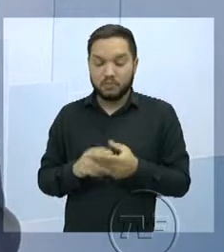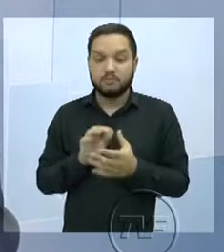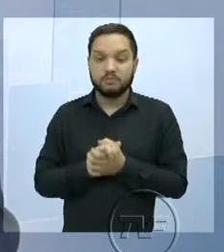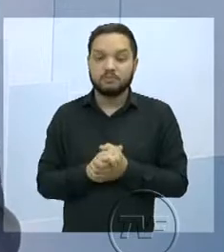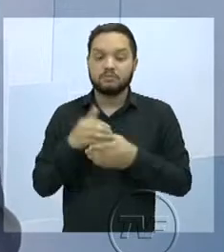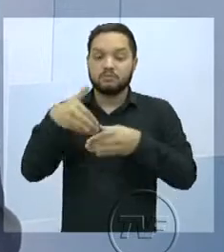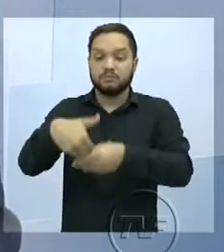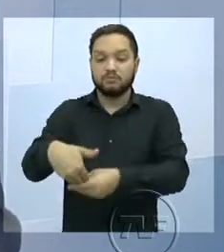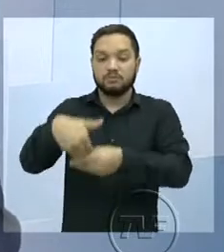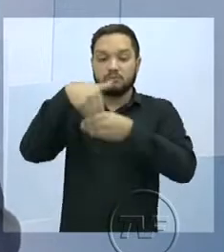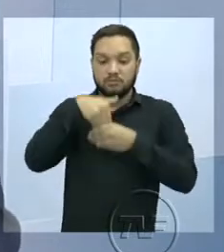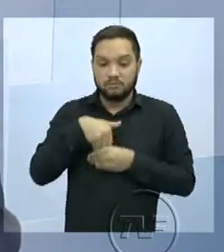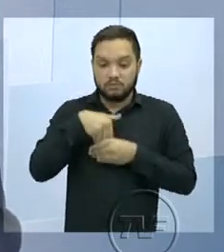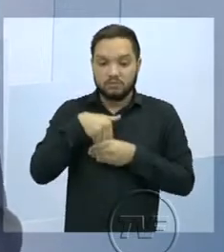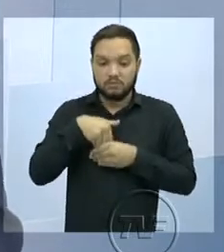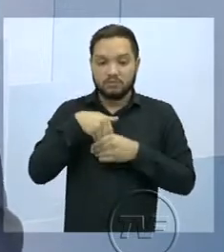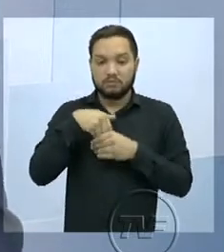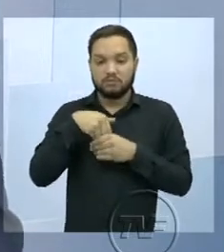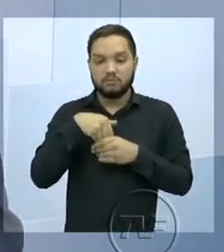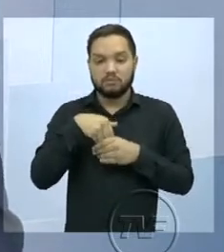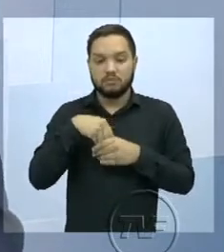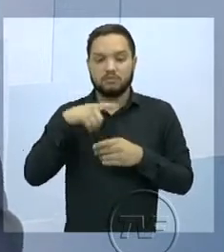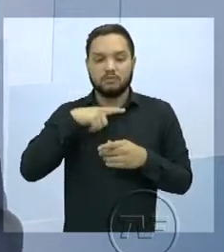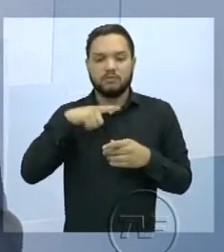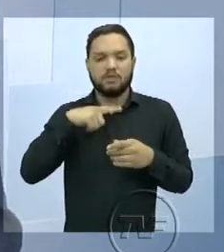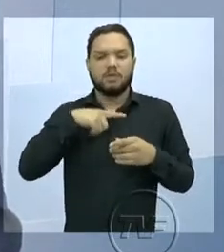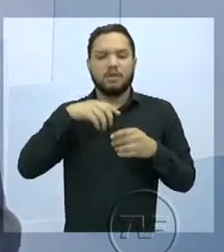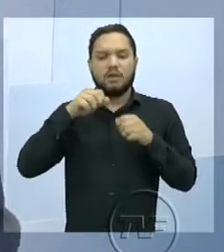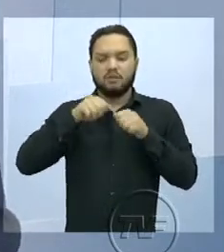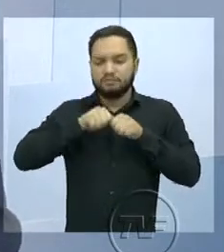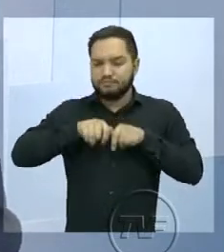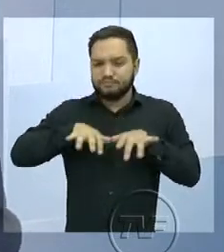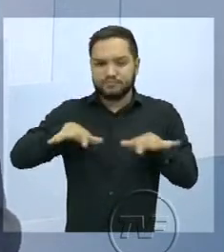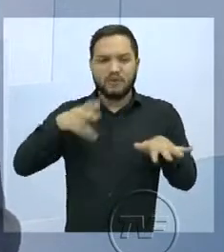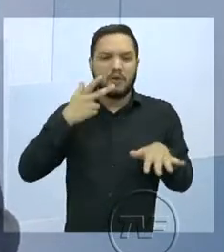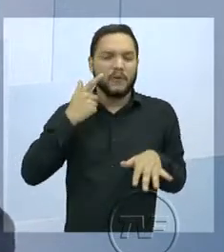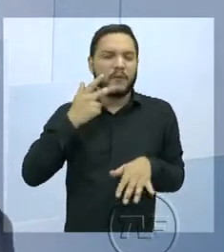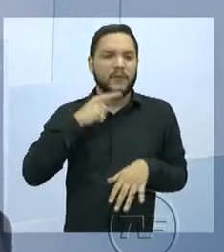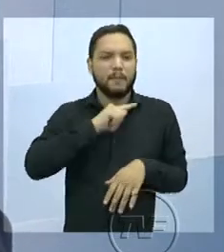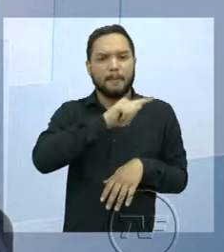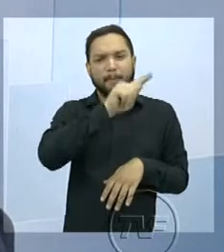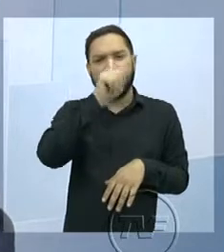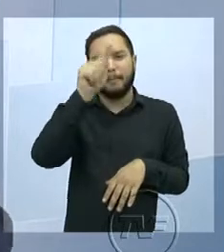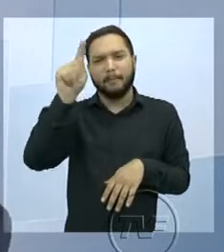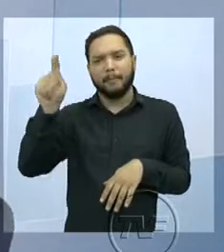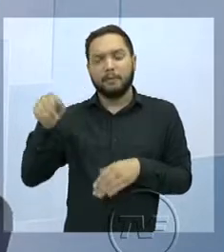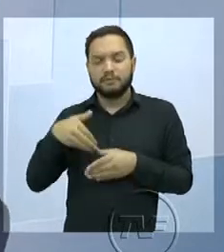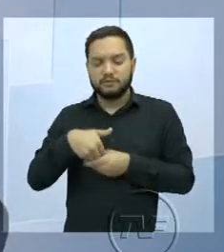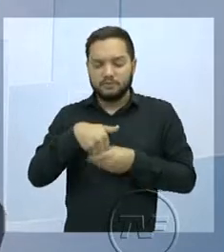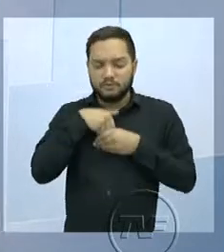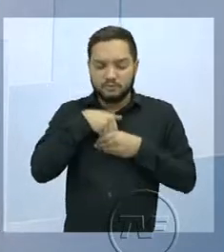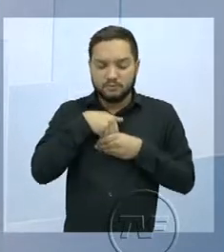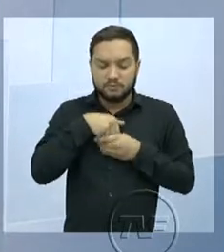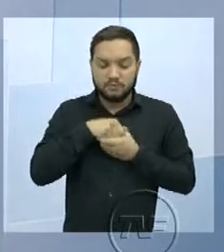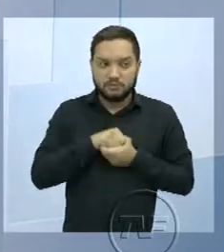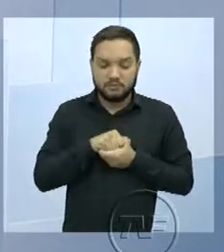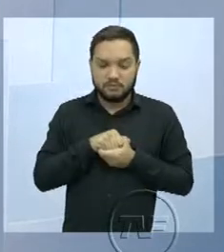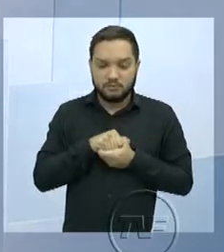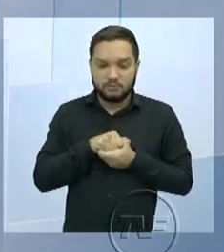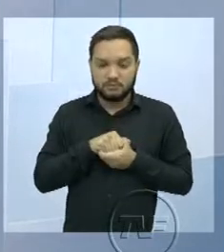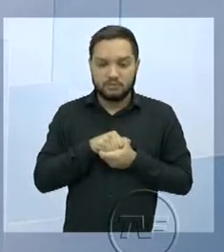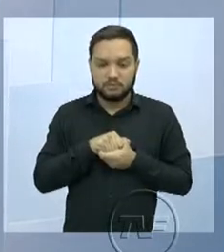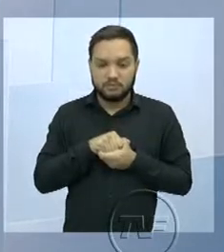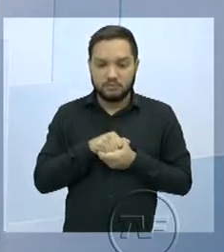realmente muito pulverizado pela cidade. Temos votos aí em praticamente todos os bairros de Fortaleza, apesar de não ter sido ficado